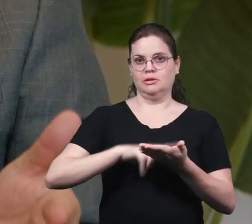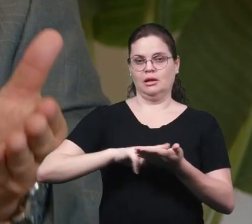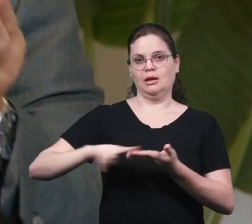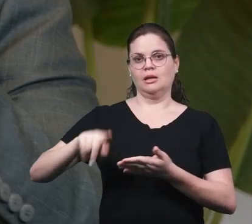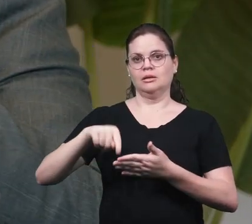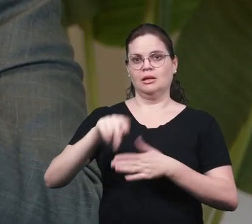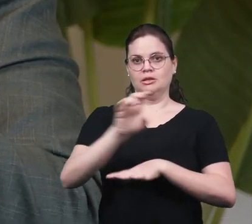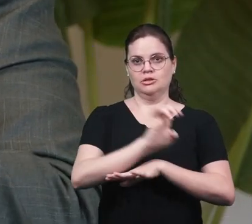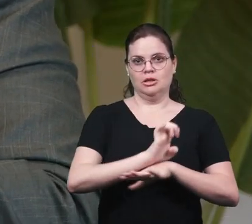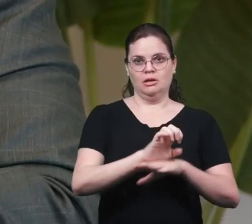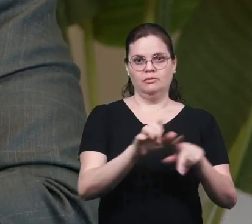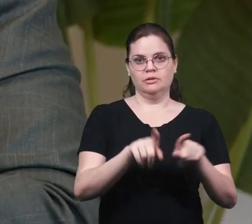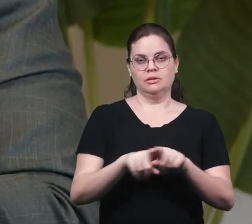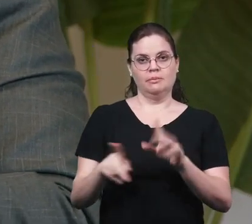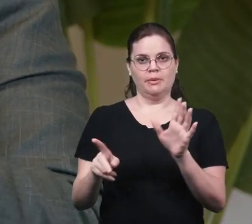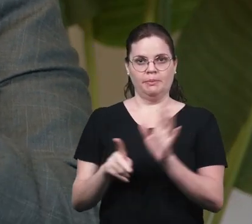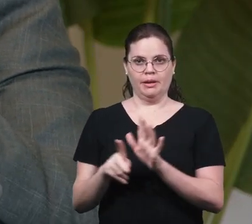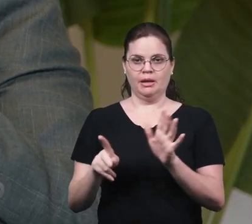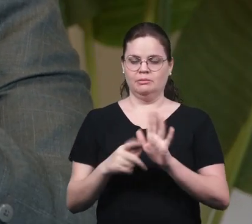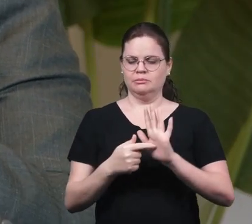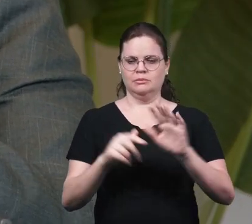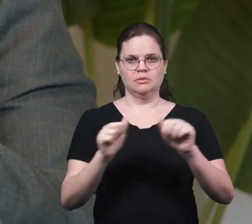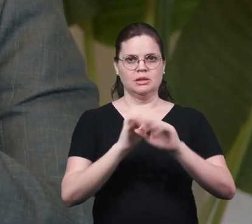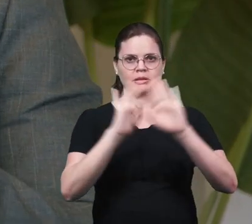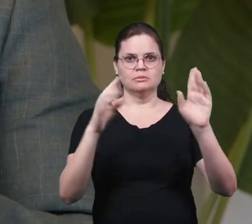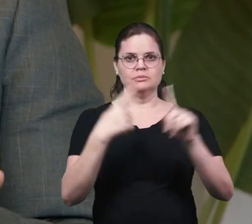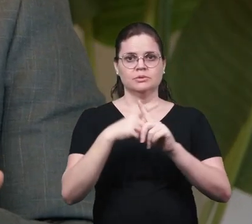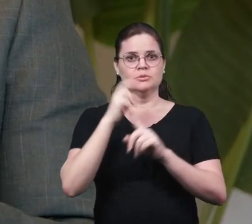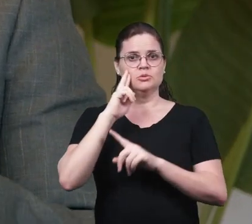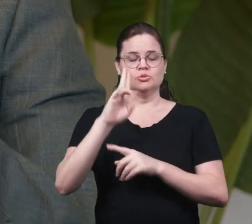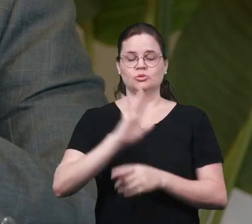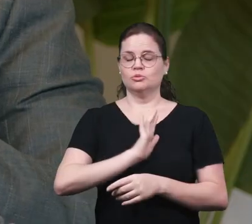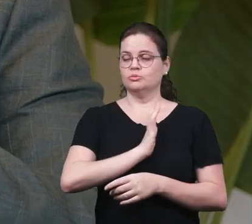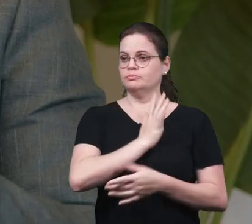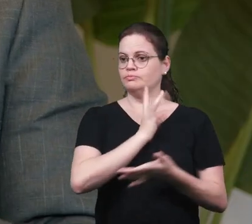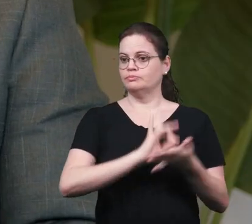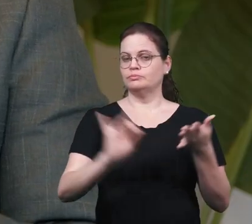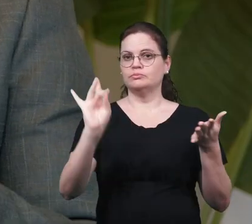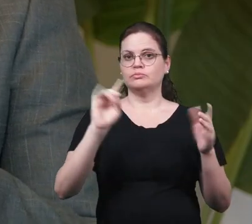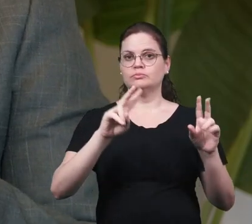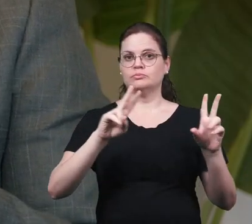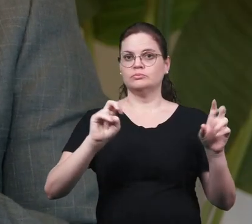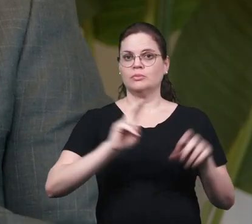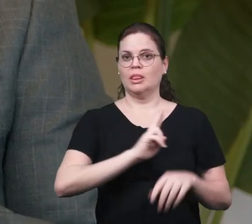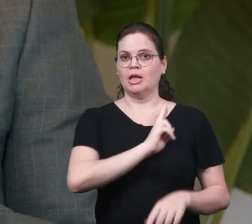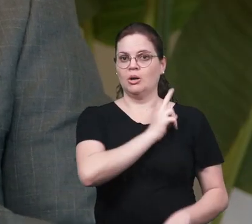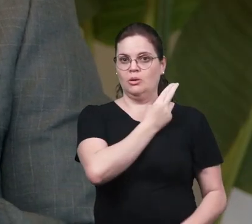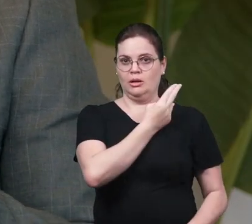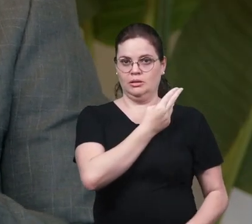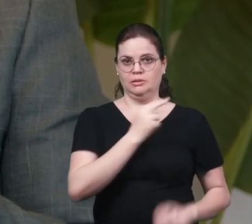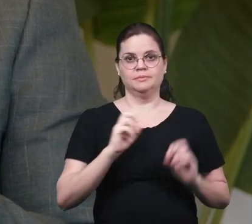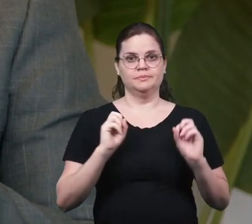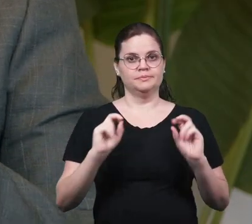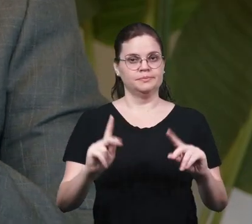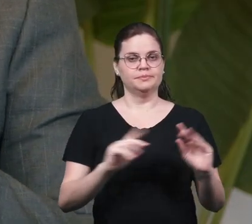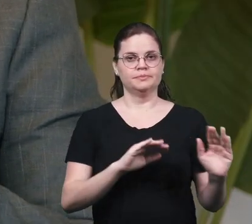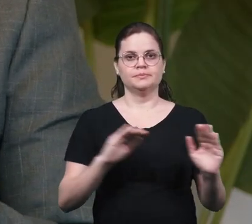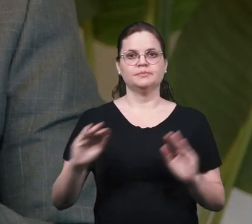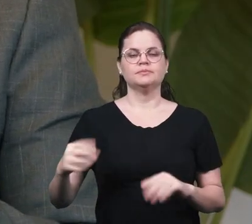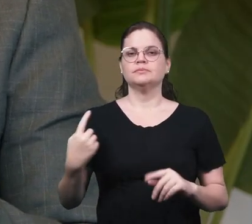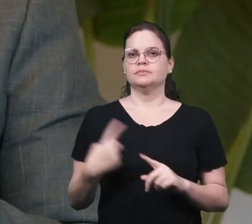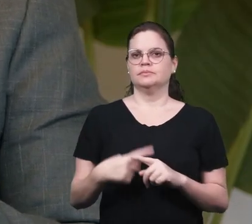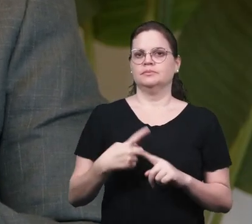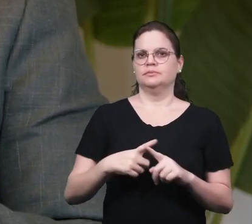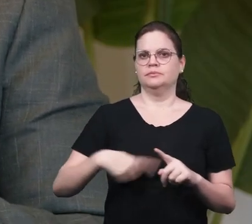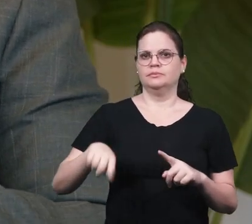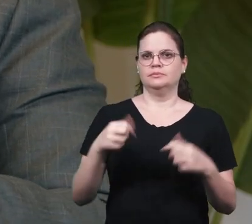e também de Pérgamo, que o Senhor aborrecia as doutrinas dos nicolaítas. Bem, por que estamos falando